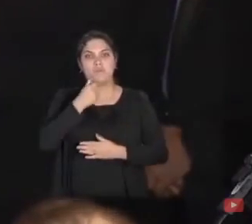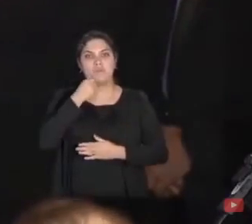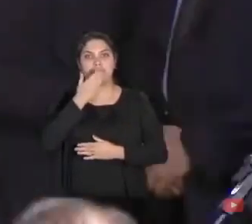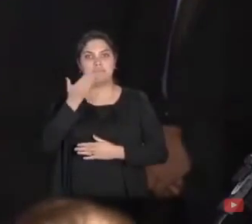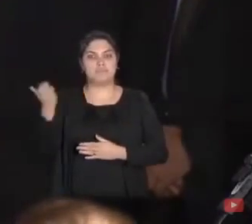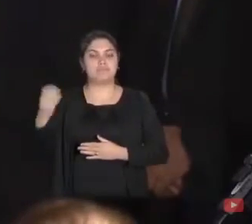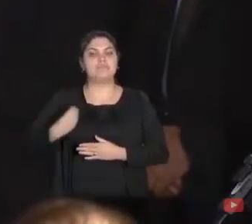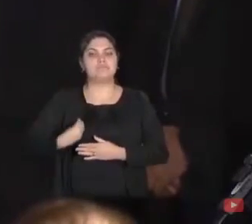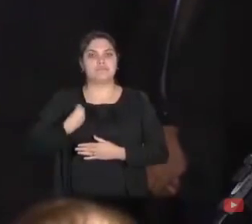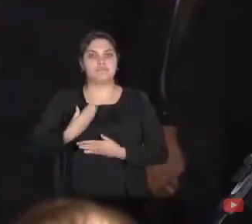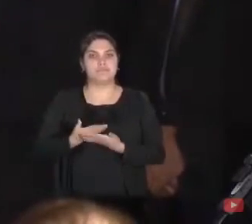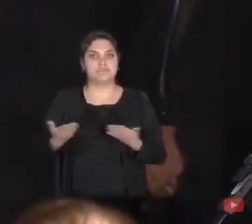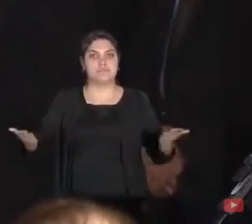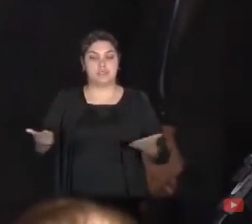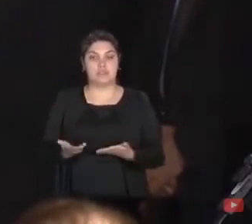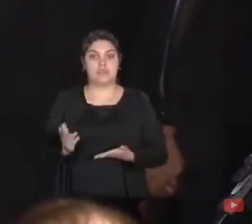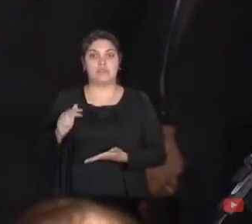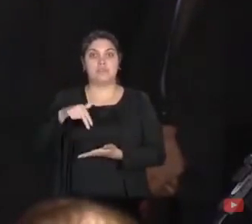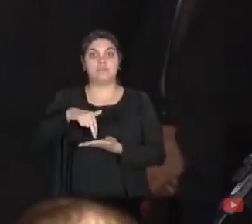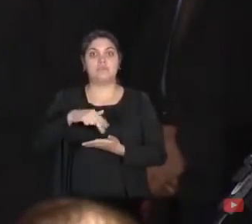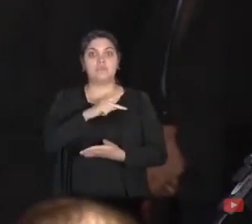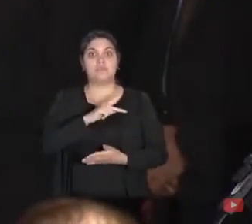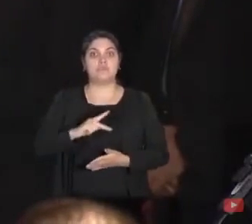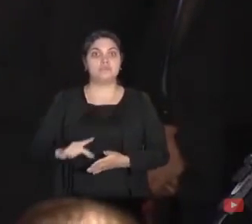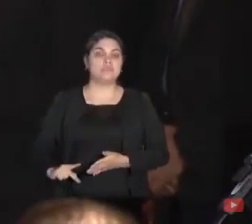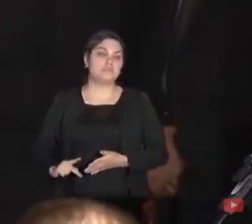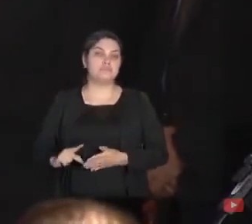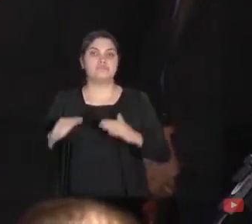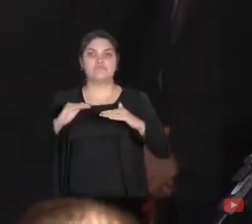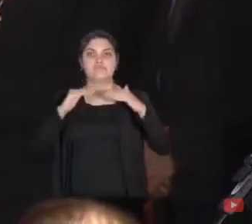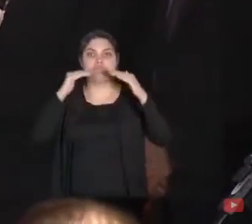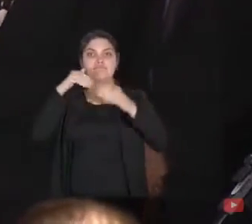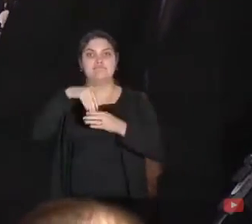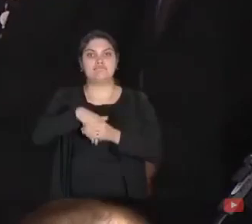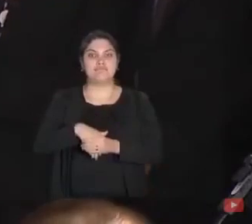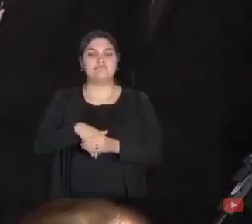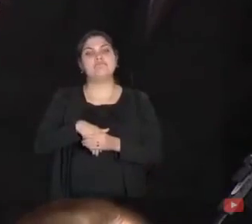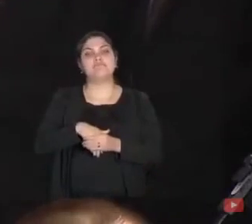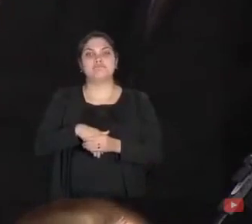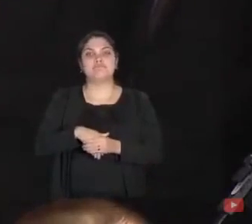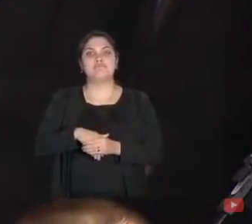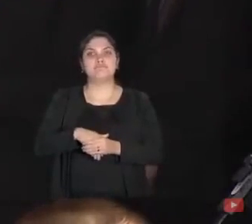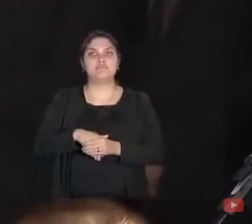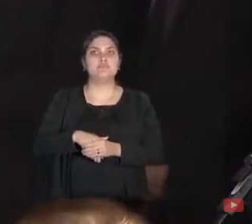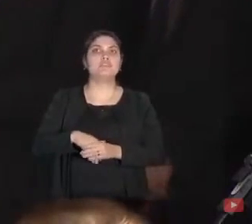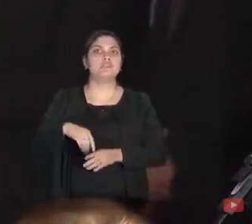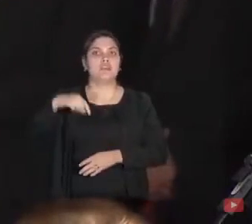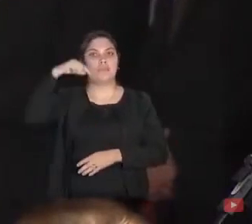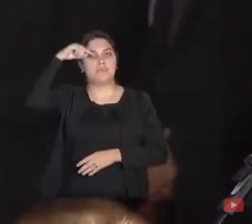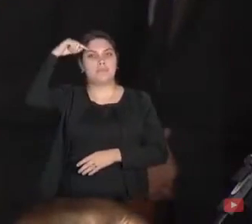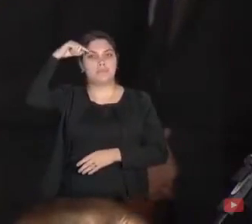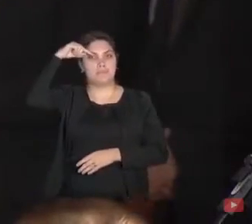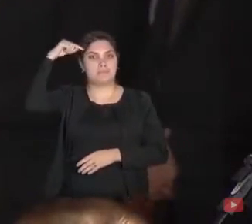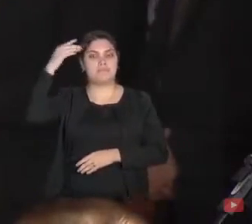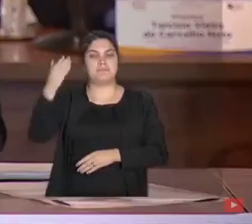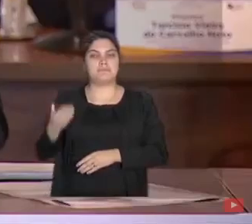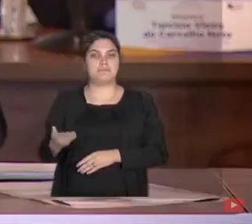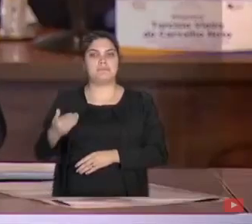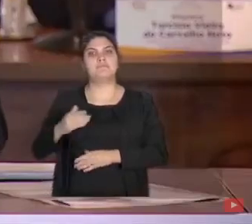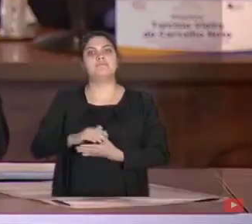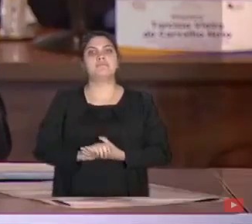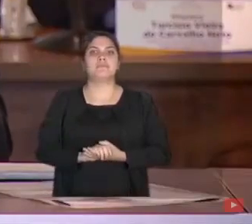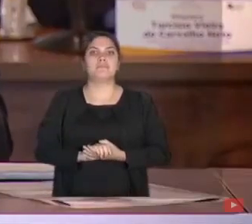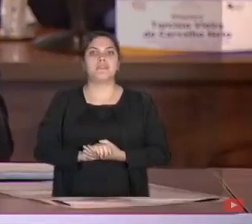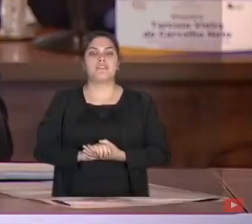tem a palavra nesse momento Sua Excelência o senhor presidente do Tribunal Superior Eleitoral, ministro Luiz Roberto Barroso.